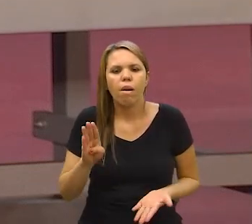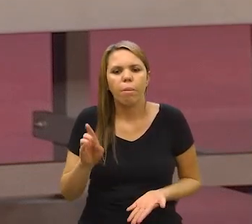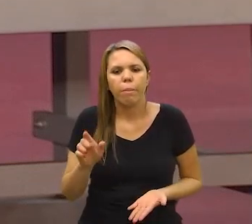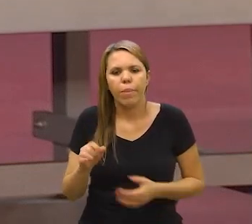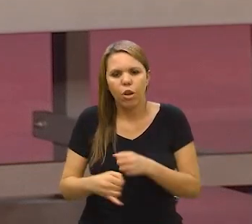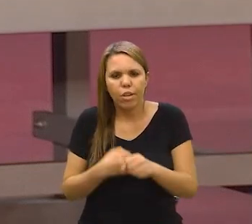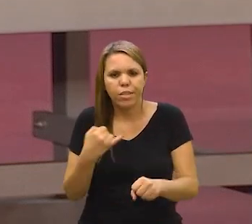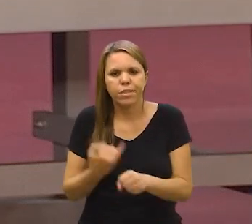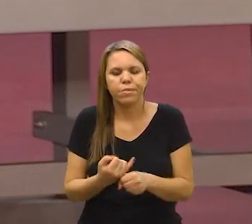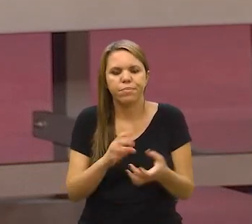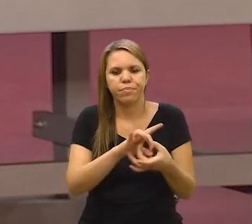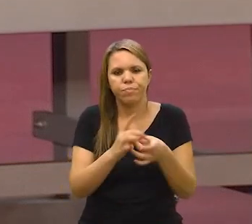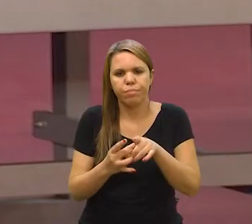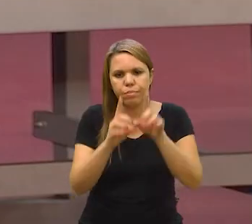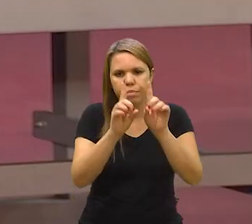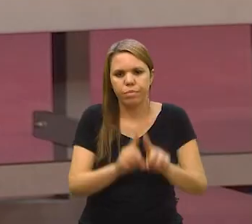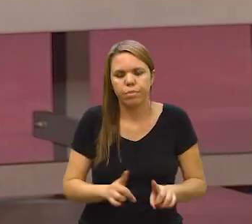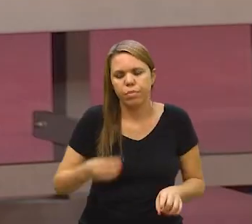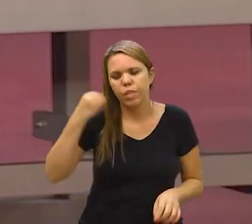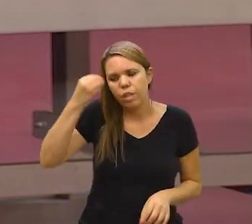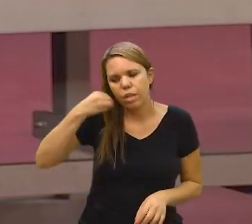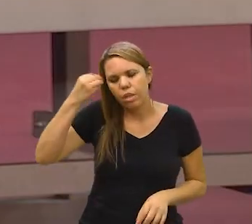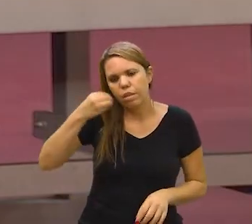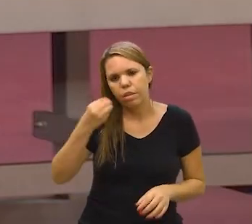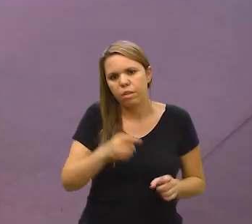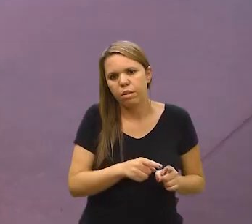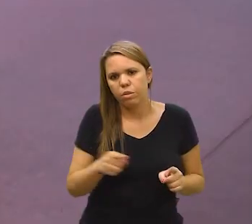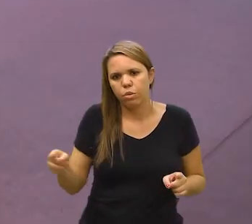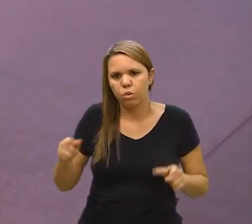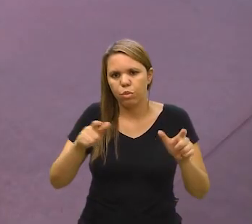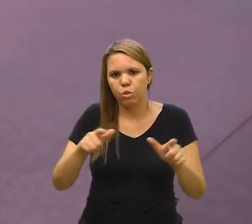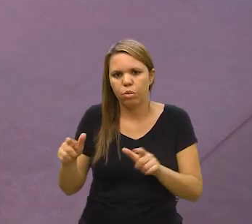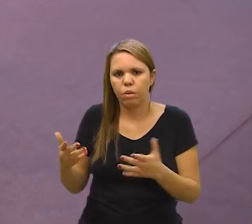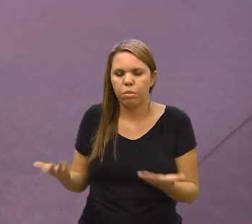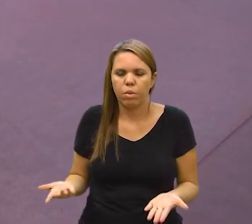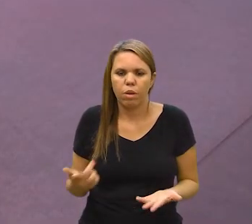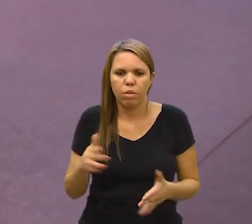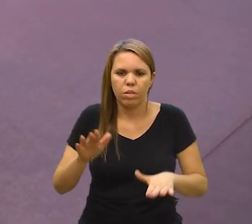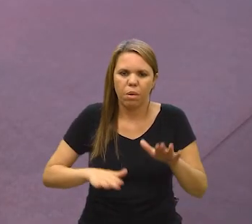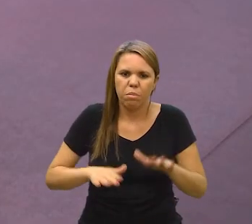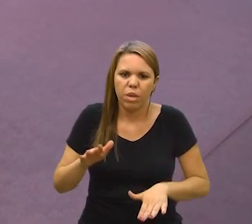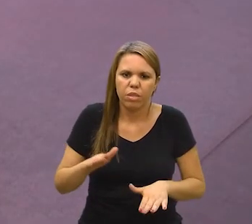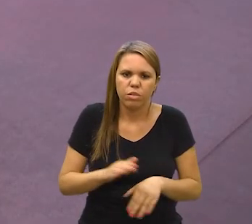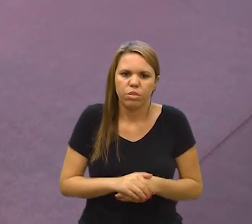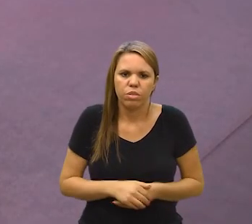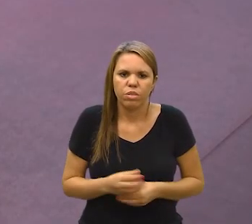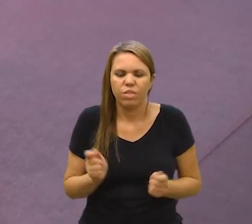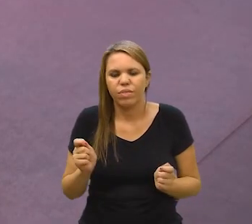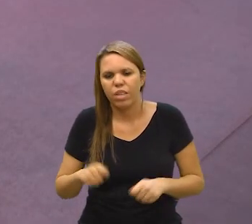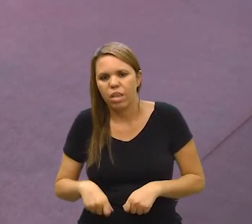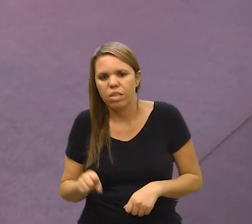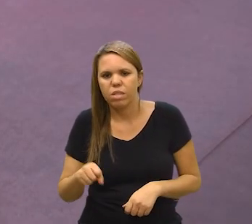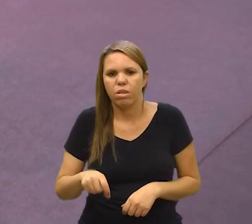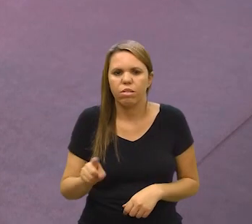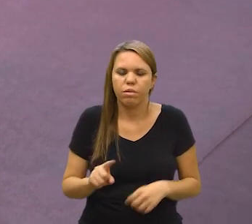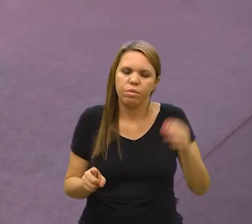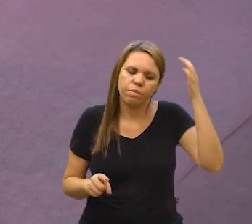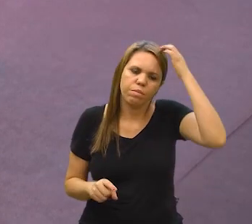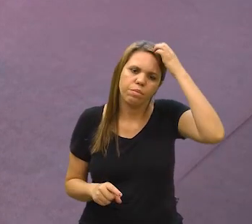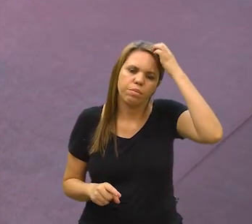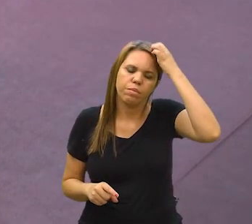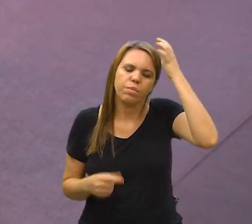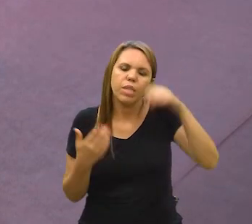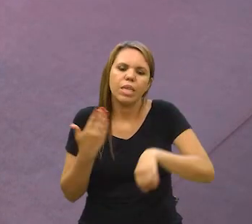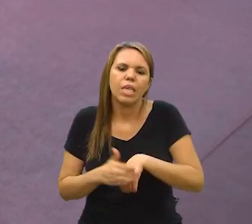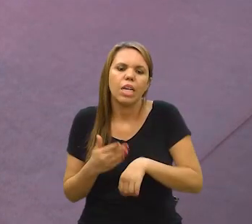das Paralimpíadas, de contar até minha vivência enquanto eu estiver na aclimatação lá. Legal. Só que é algo que depende muito se vai dar, se não vai dar. Porque às vezes você